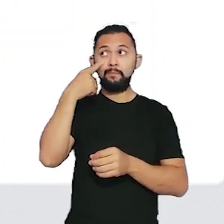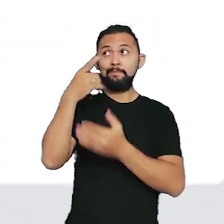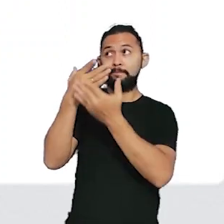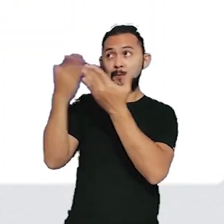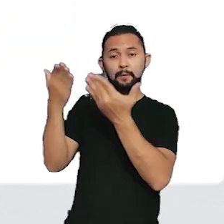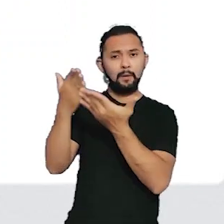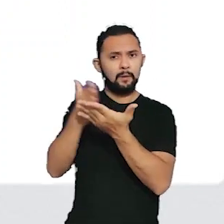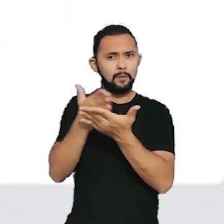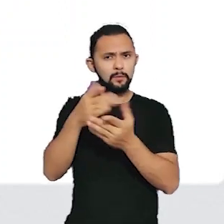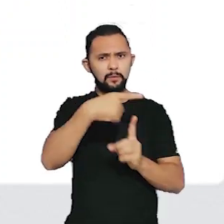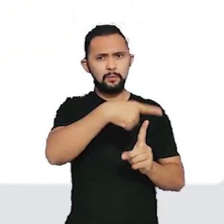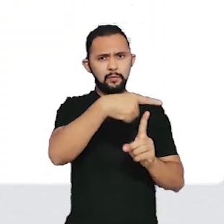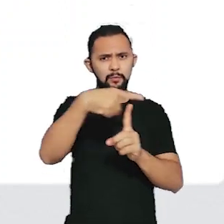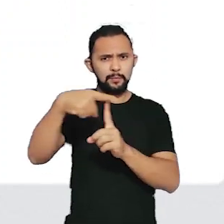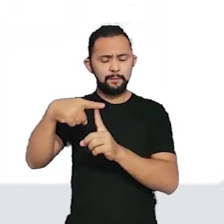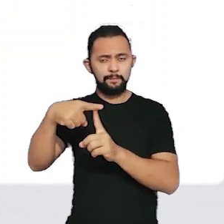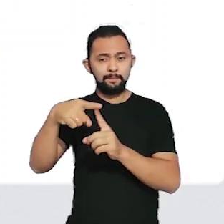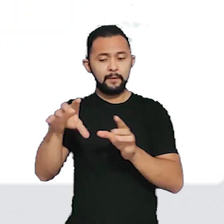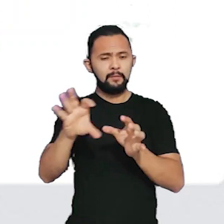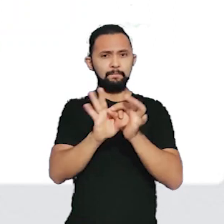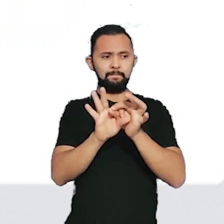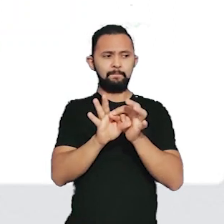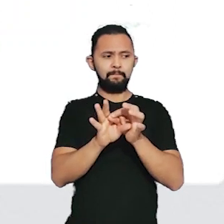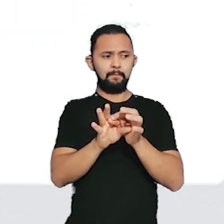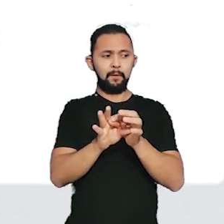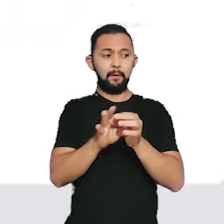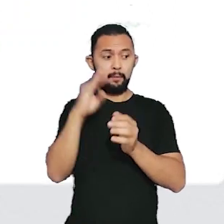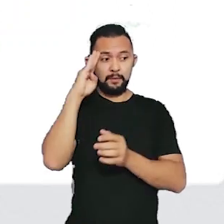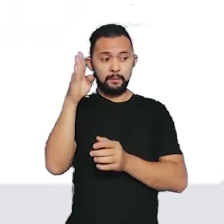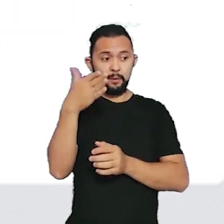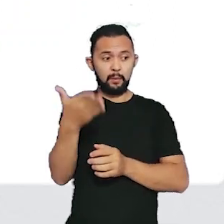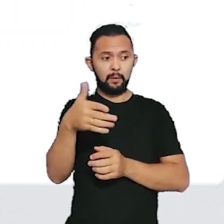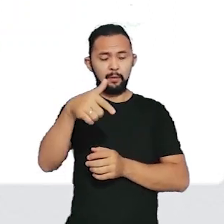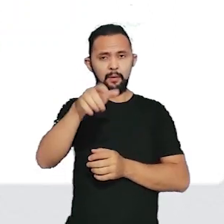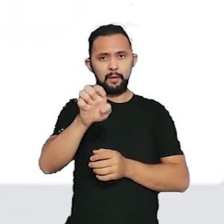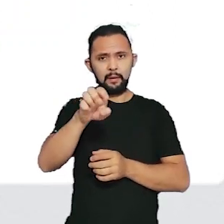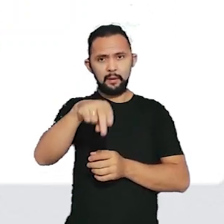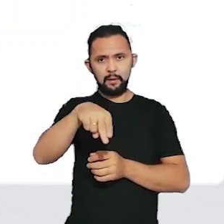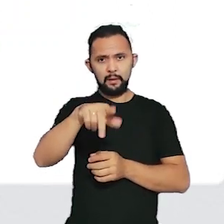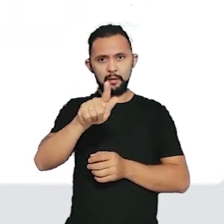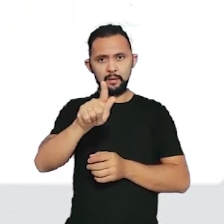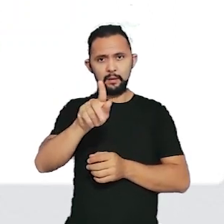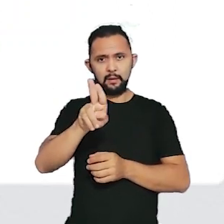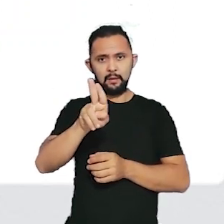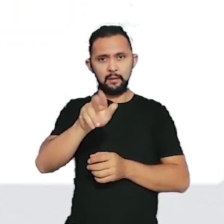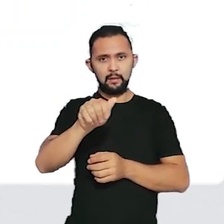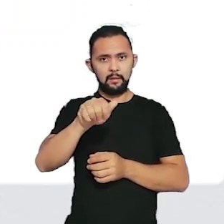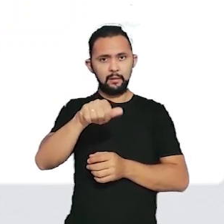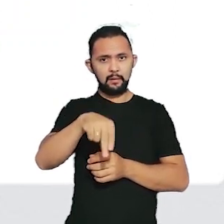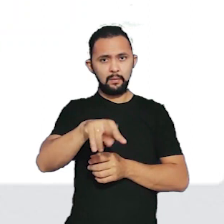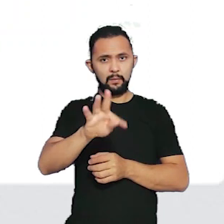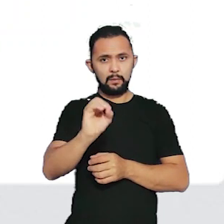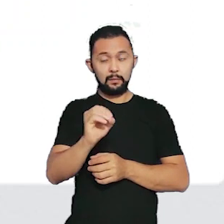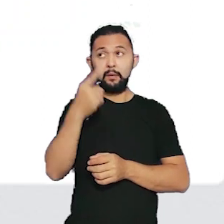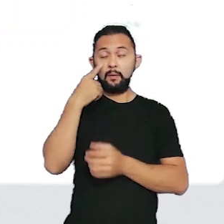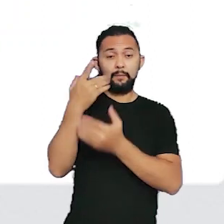enquanto, sempre que, o assim que, o desde que e etc. E ele também pode ser iniciado com a preposição ao, e aí